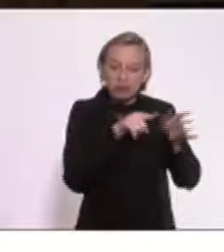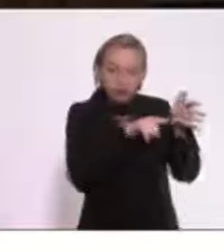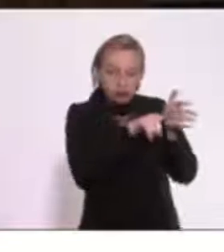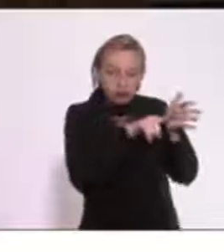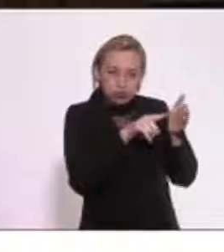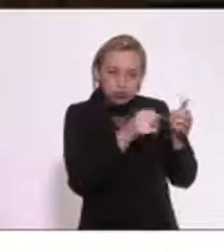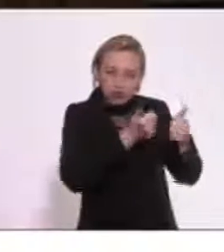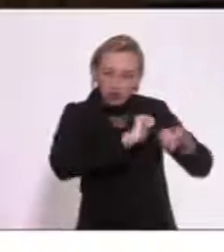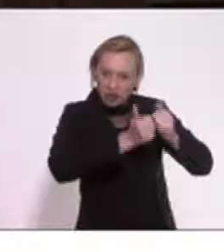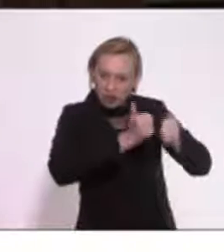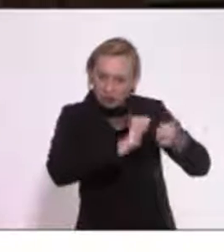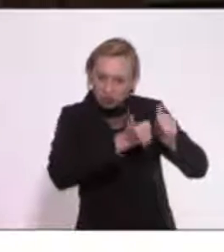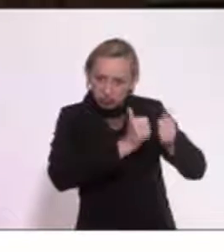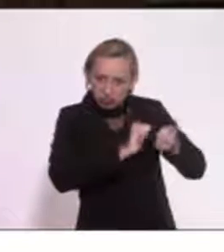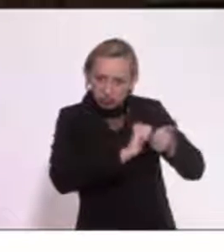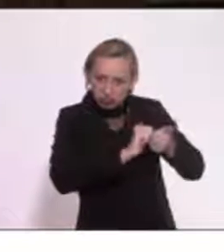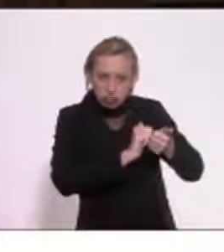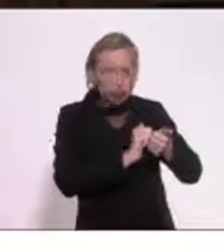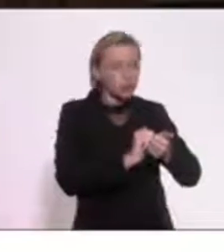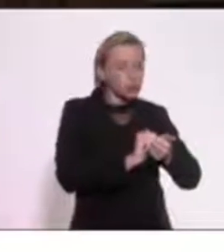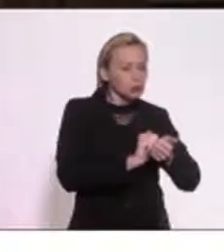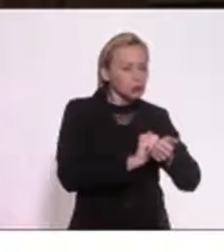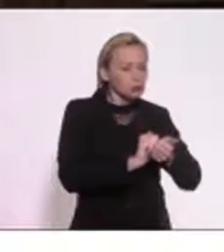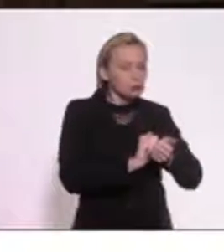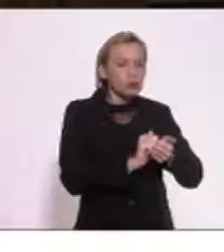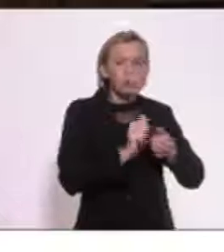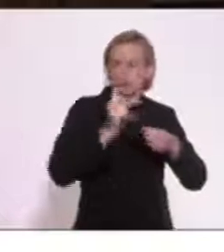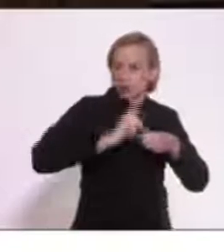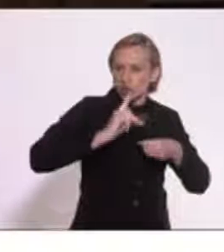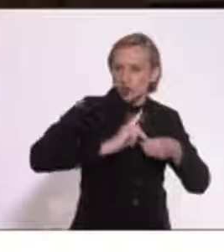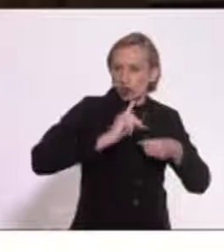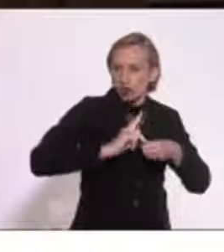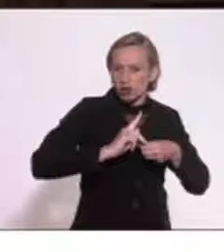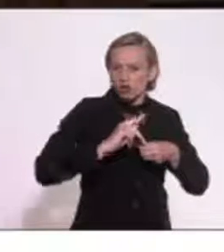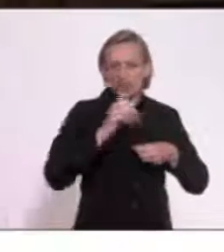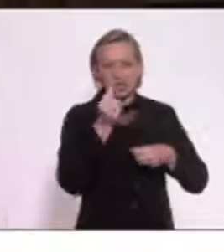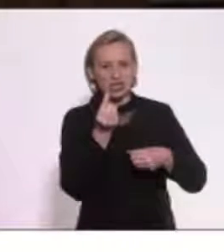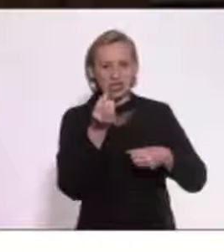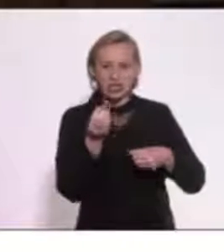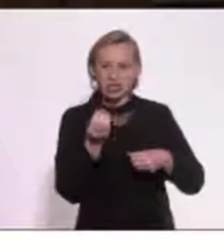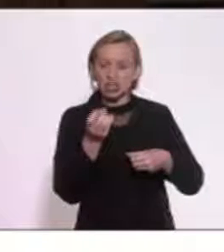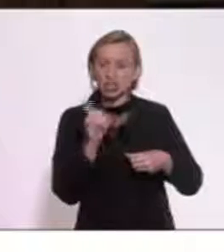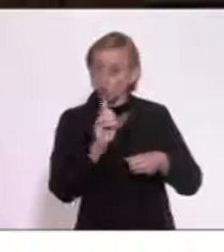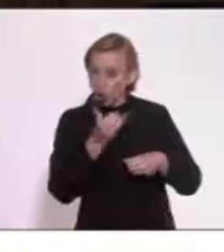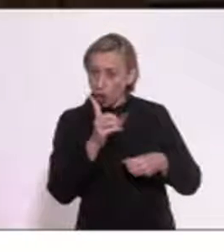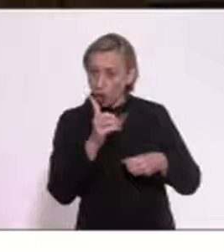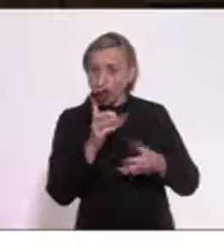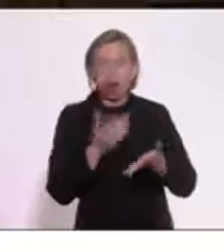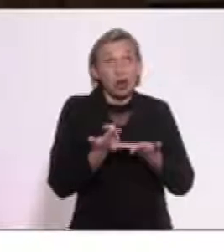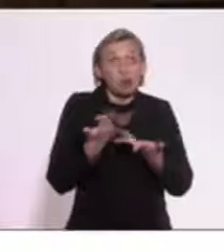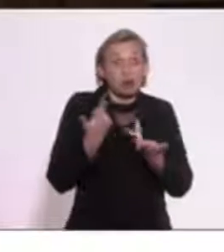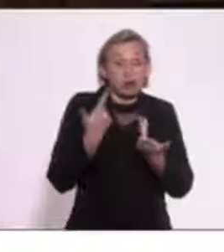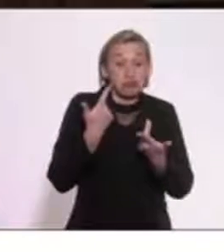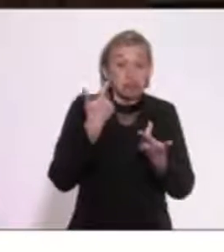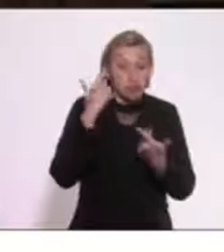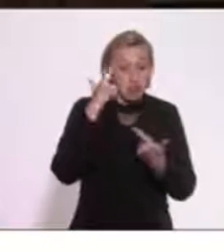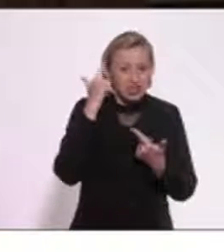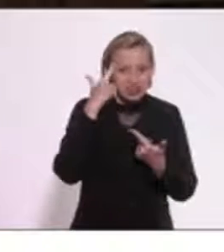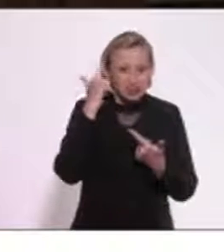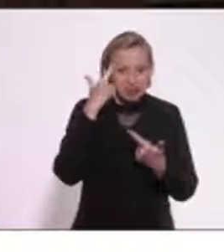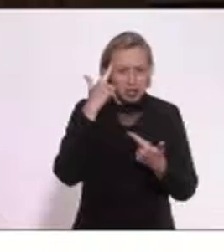preço do petróleo vai estar em torno de $60, isso é uma previsão que, com